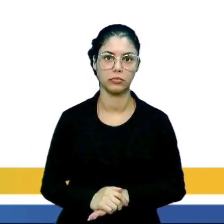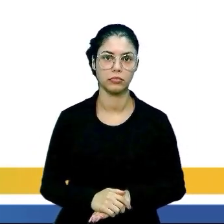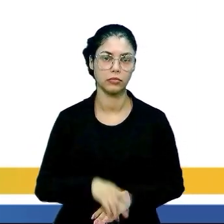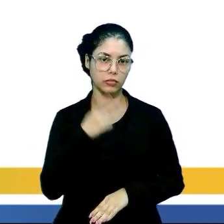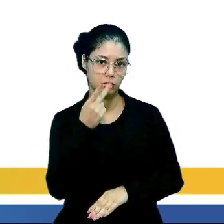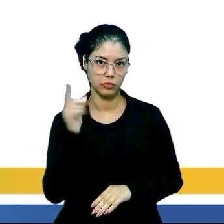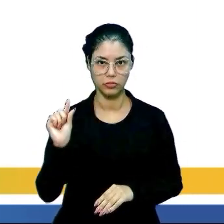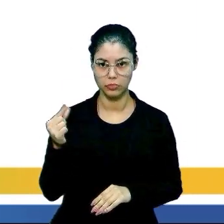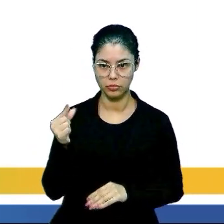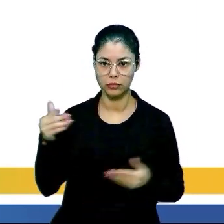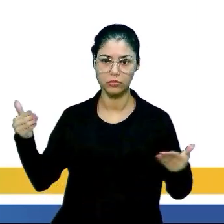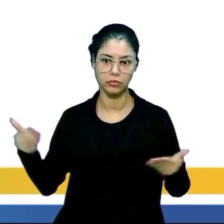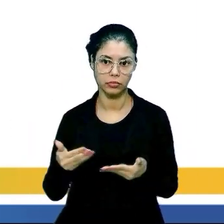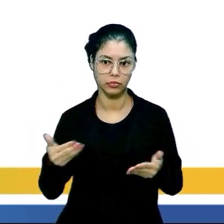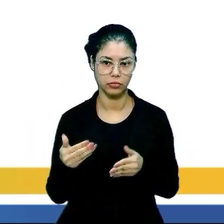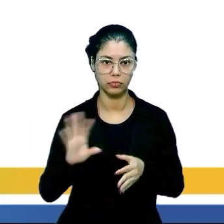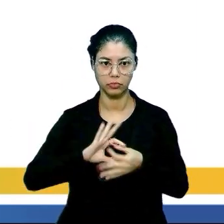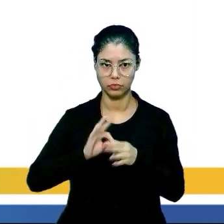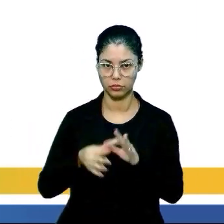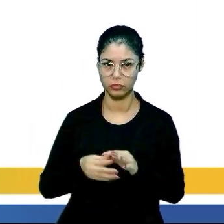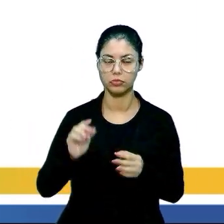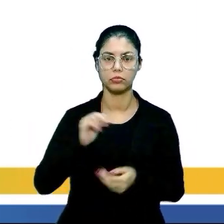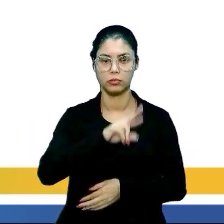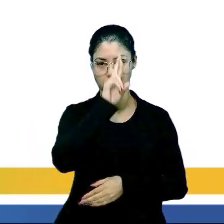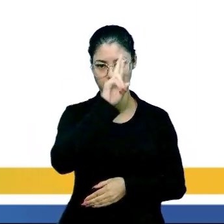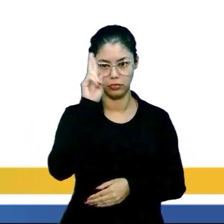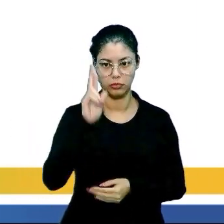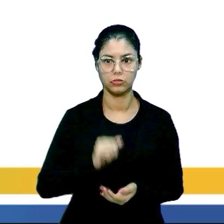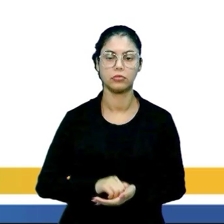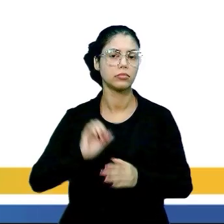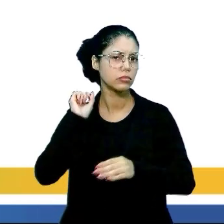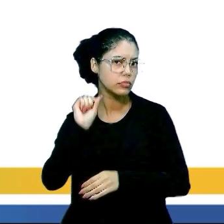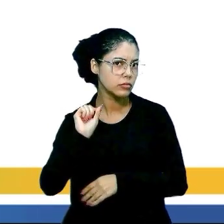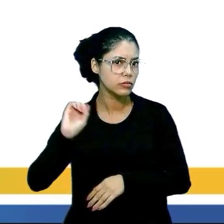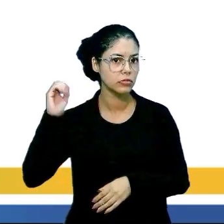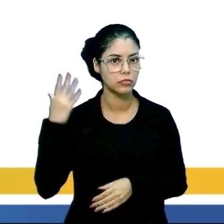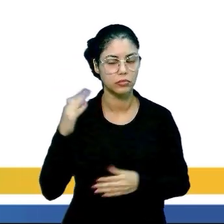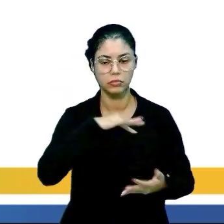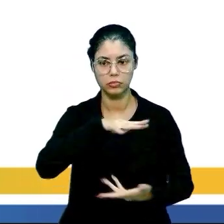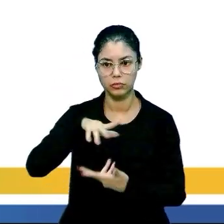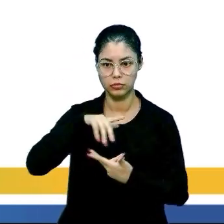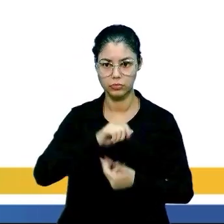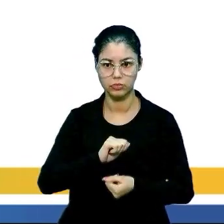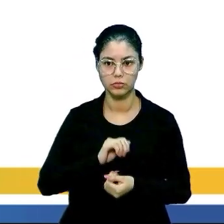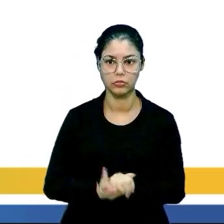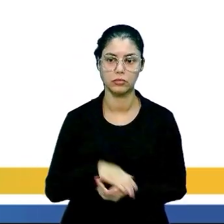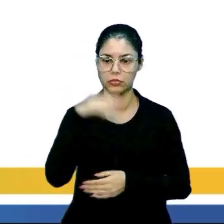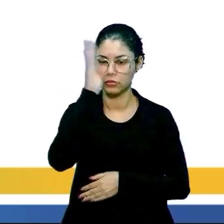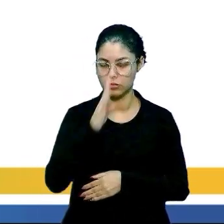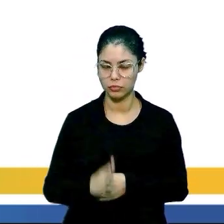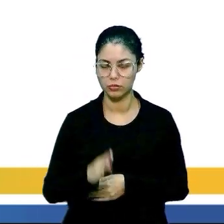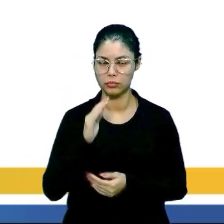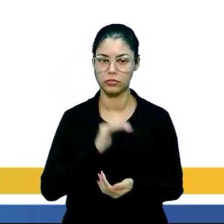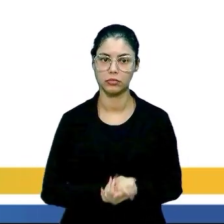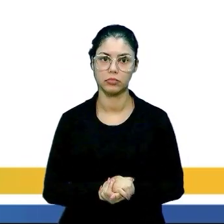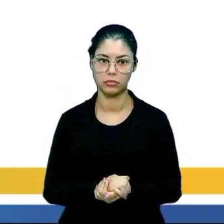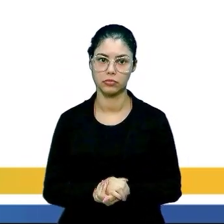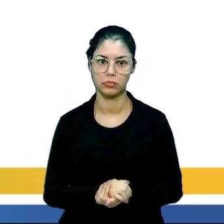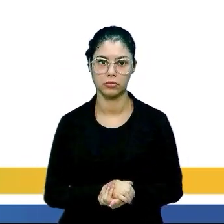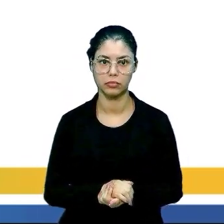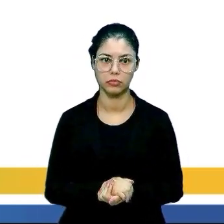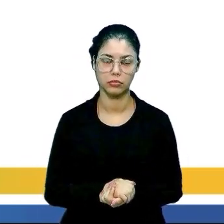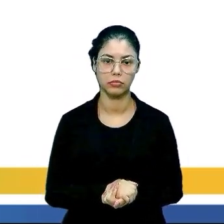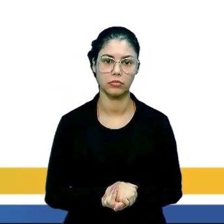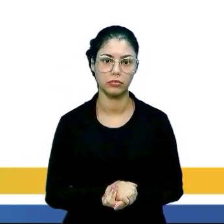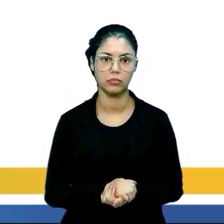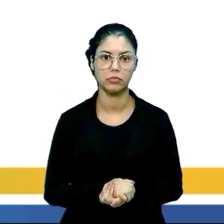Vamos falar um pouquinho agora sobre o contexto histórico. O que é que está acontecendo no mundo, o que é que está acontecendo no Brasil nesse